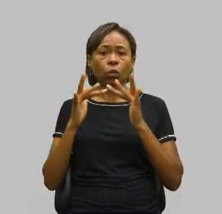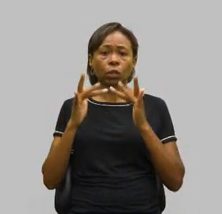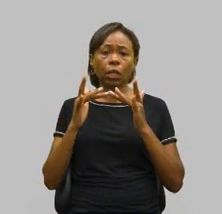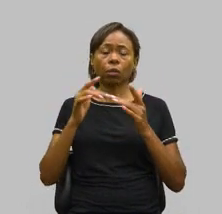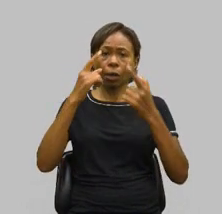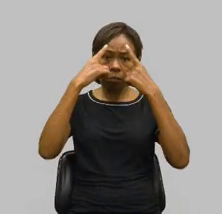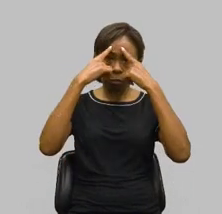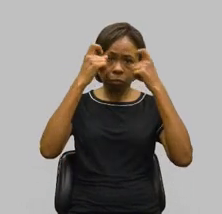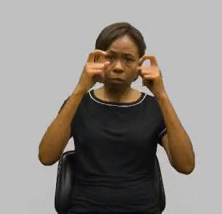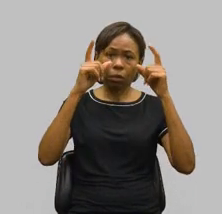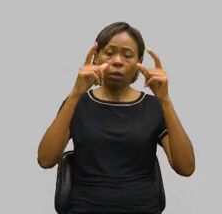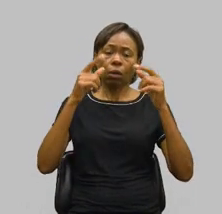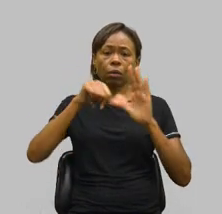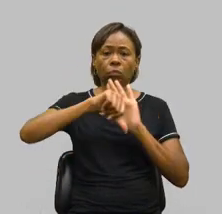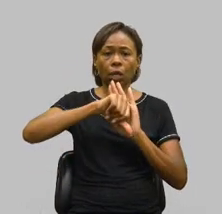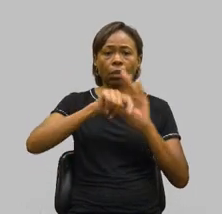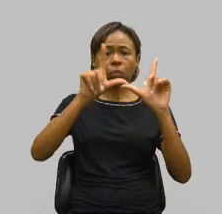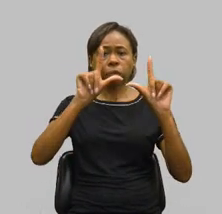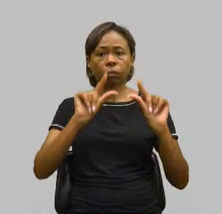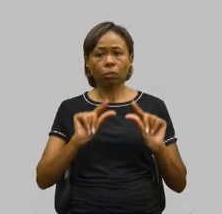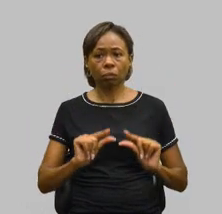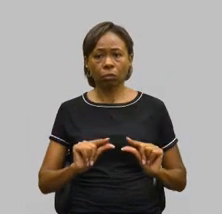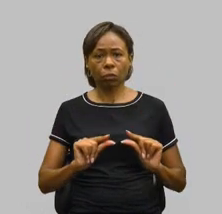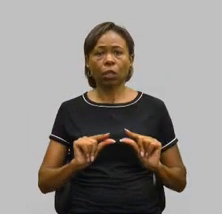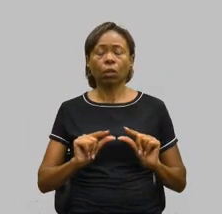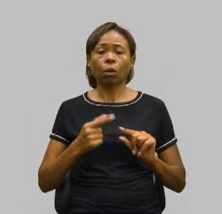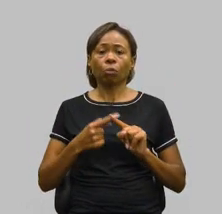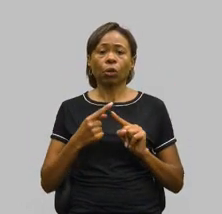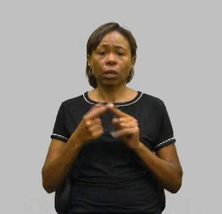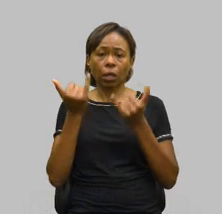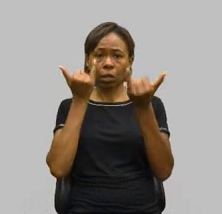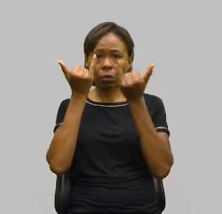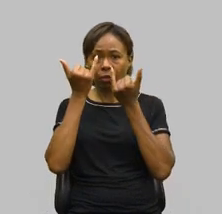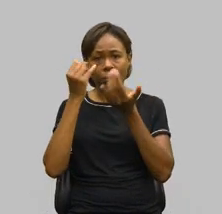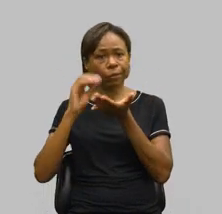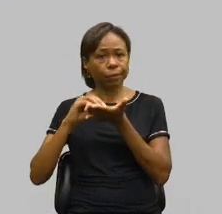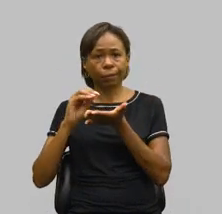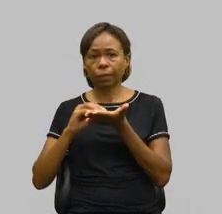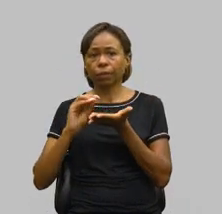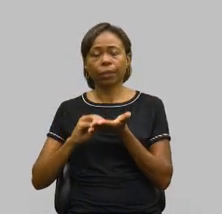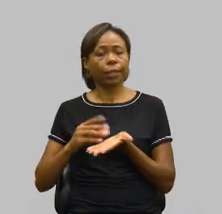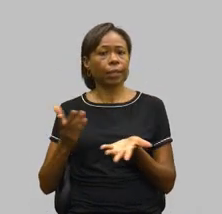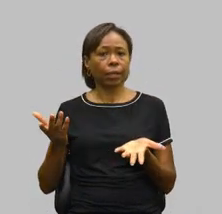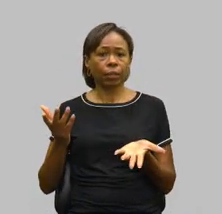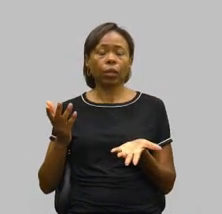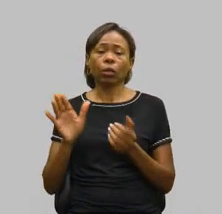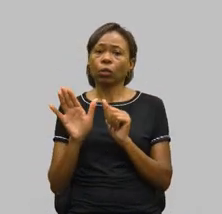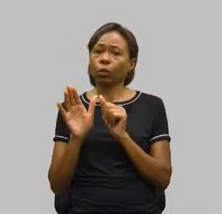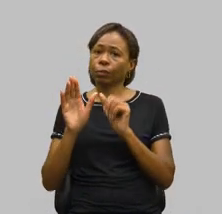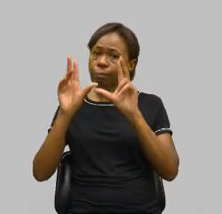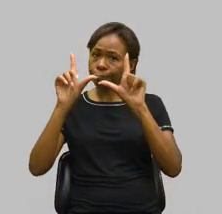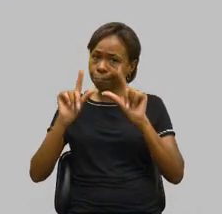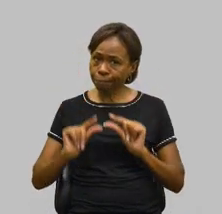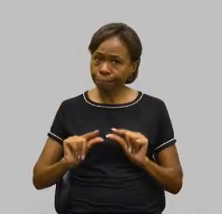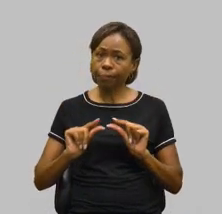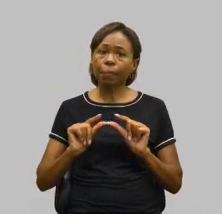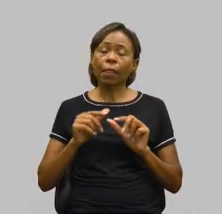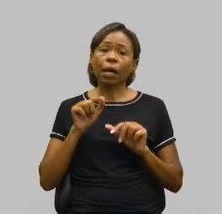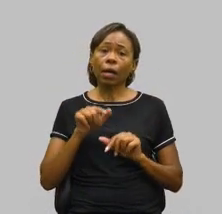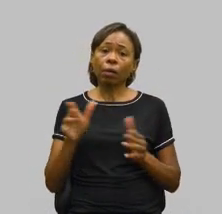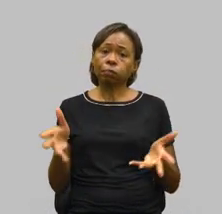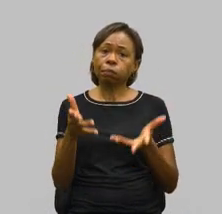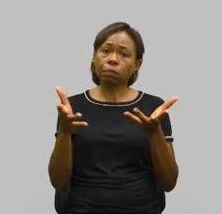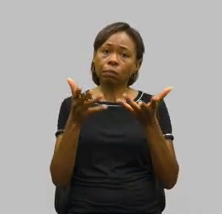e vermos eh que a subnotificação tem caído nós estamos incentivando que as pessoas se se façam